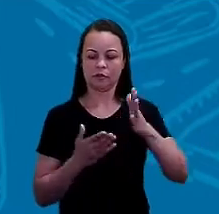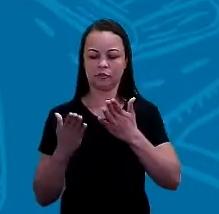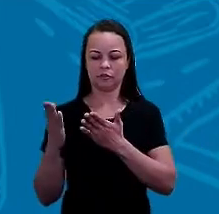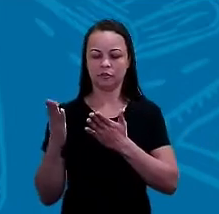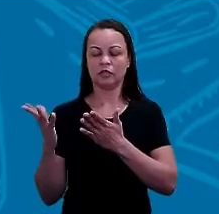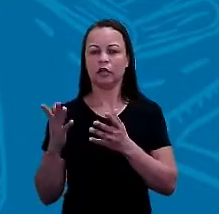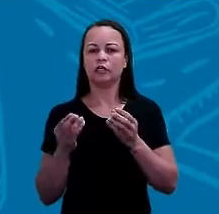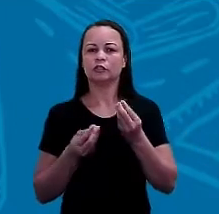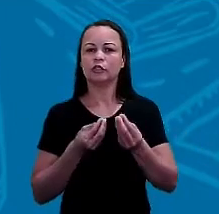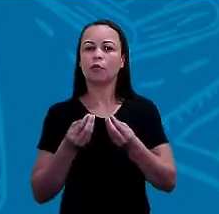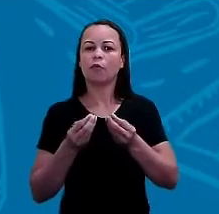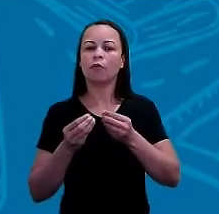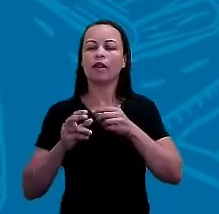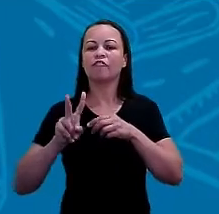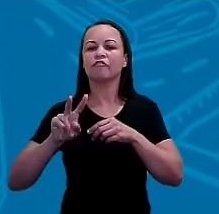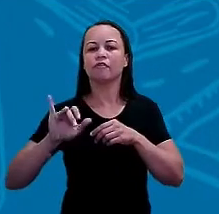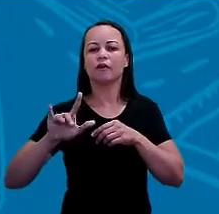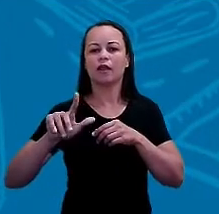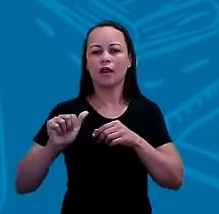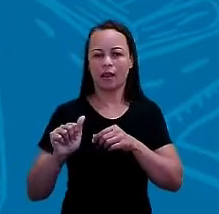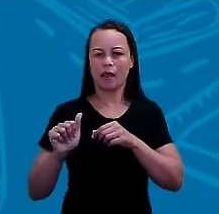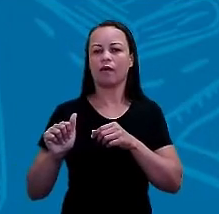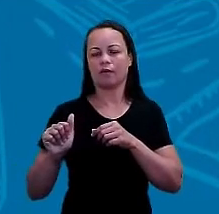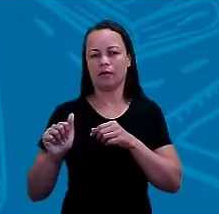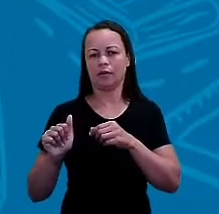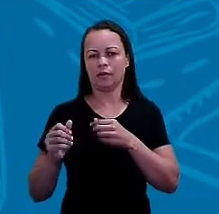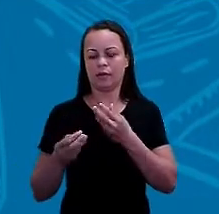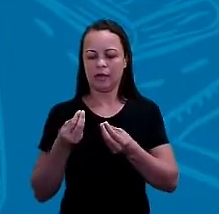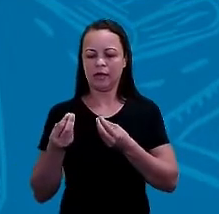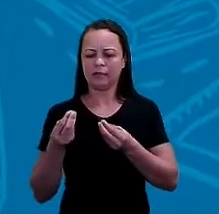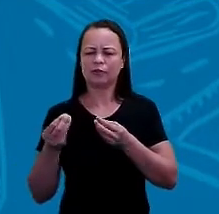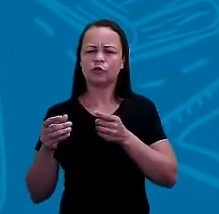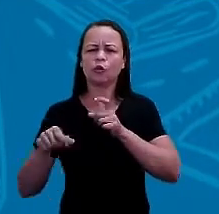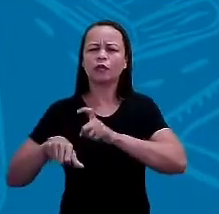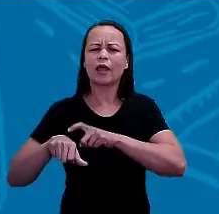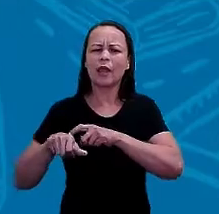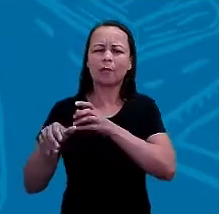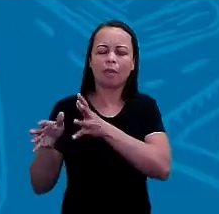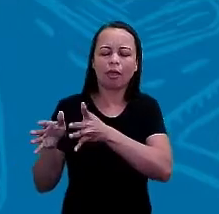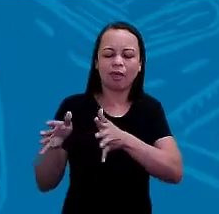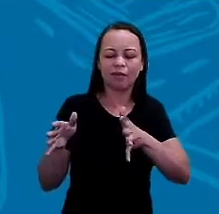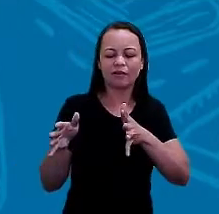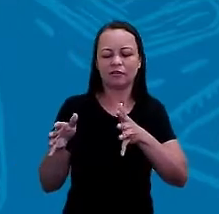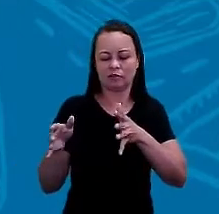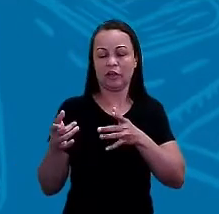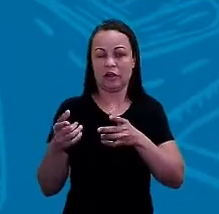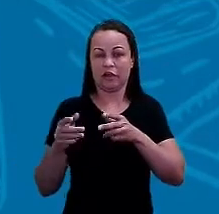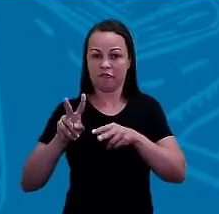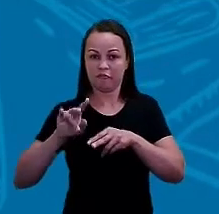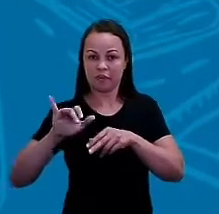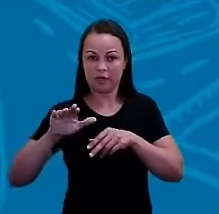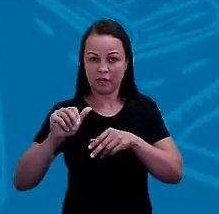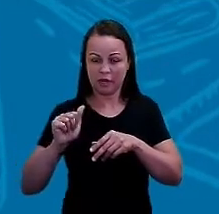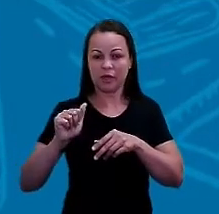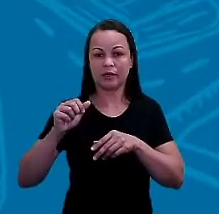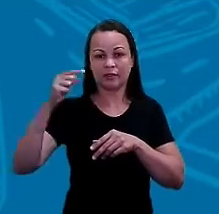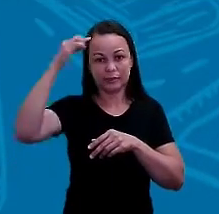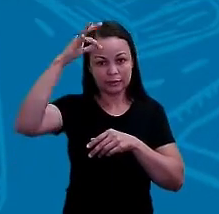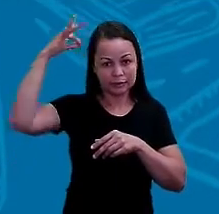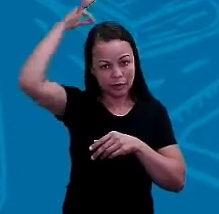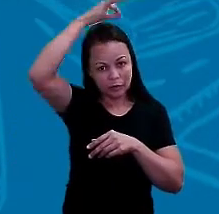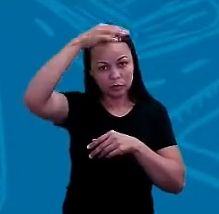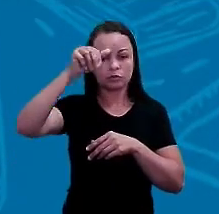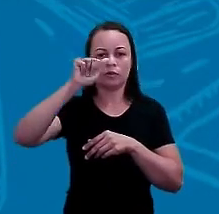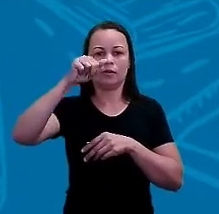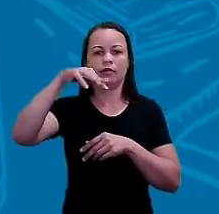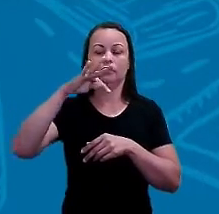nossa categoria de vila. Lembra, a gente passou bom tempo sendo a Vila de Santo Antão. E veja as diferenças, veja a